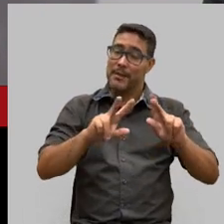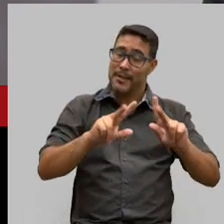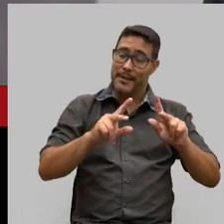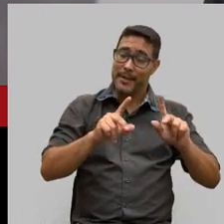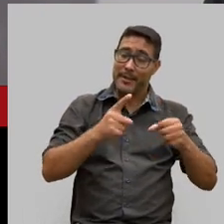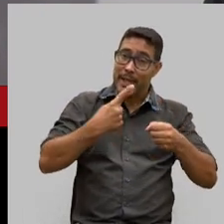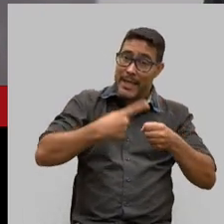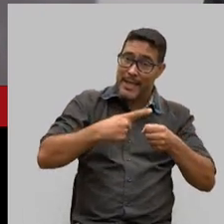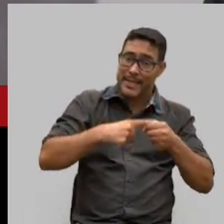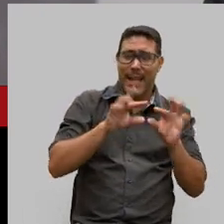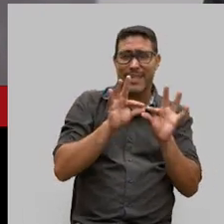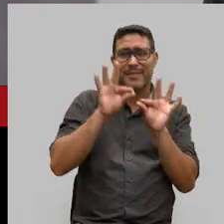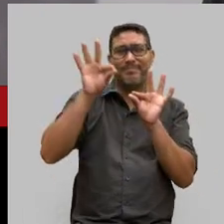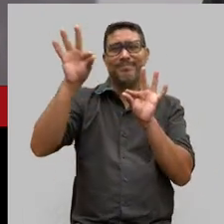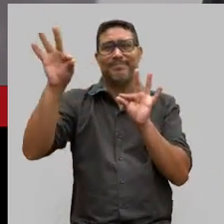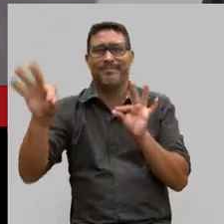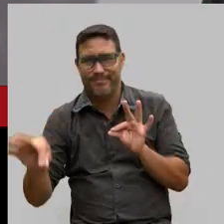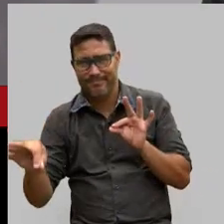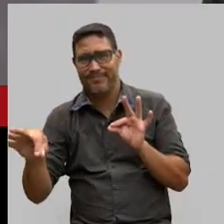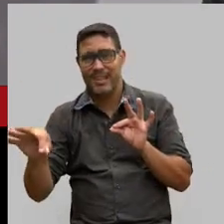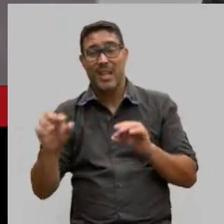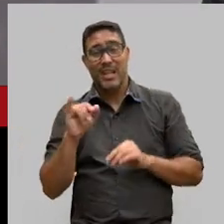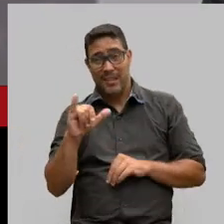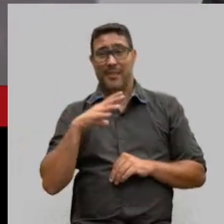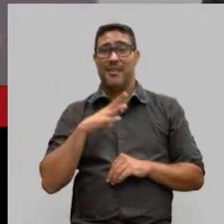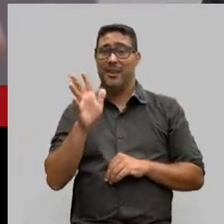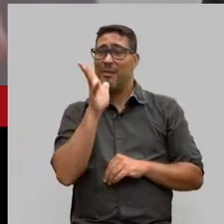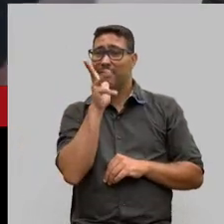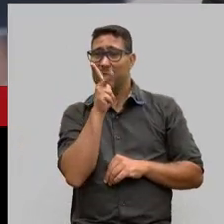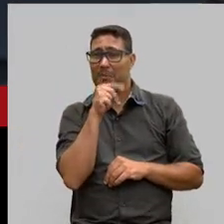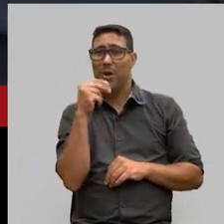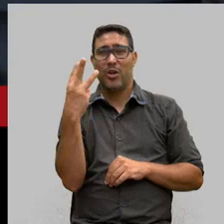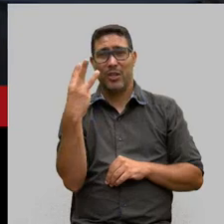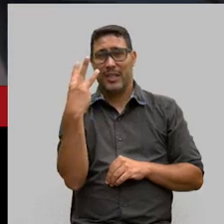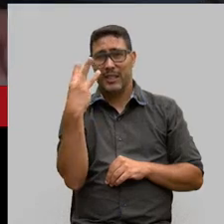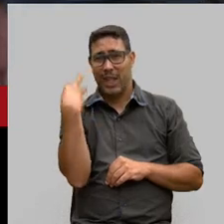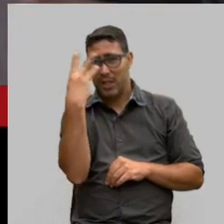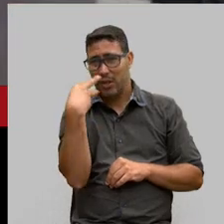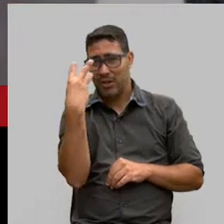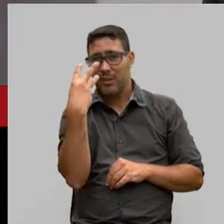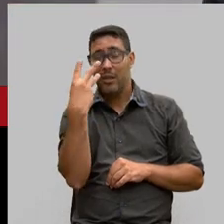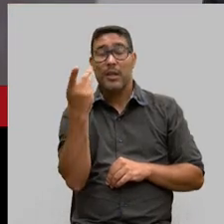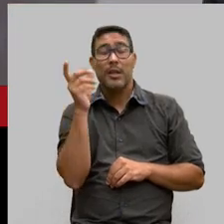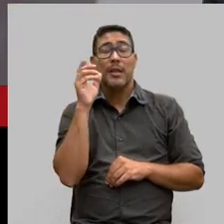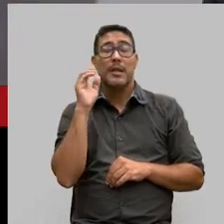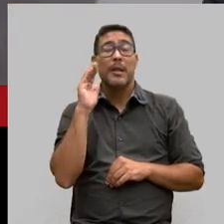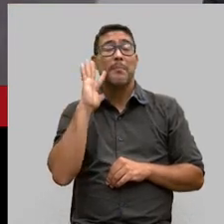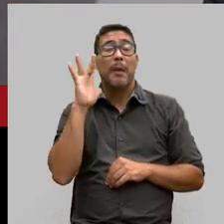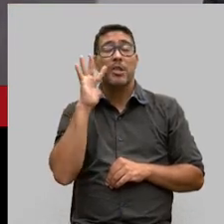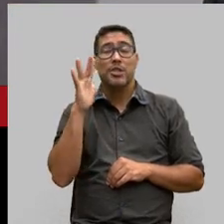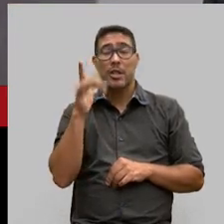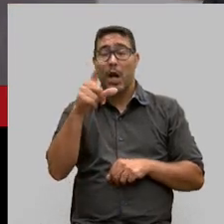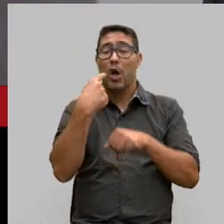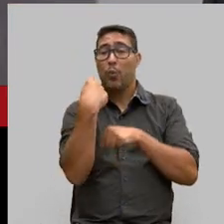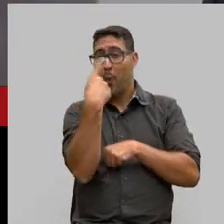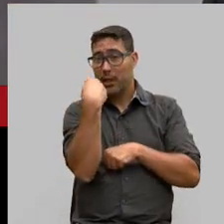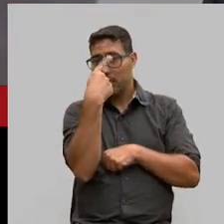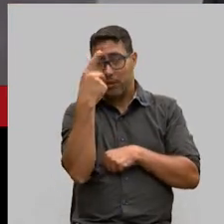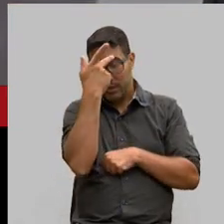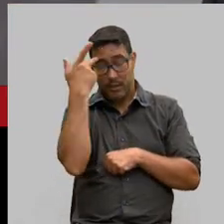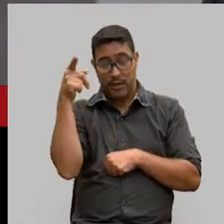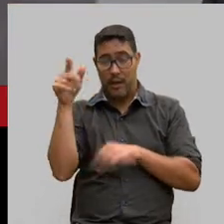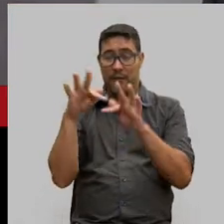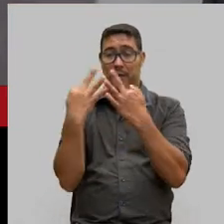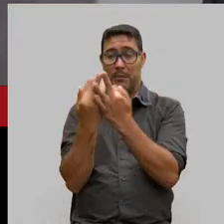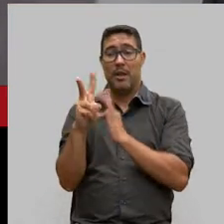gasto TR horas quantas horas essas famílias vão dedicar quem tá pensando no atendimento